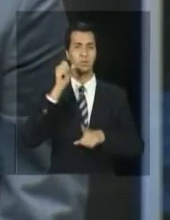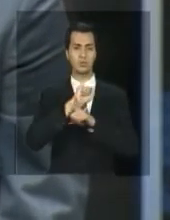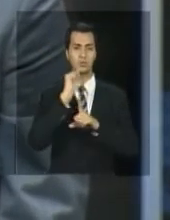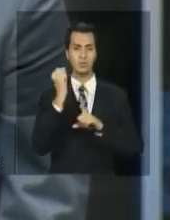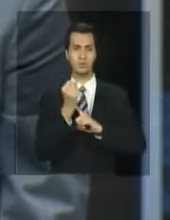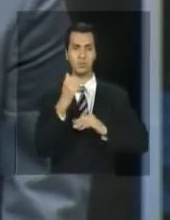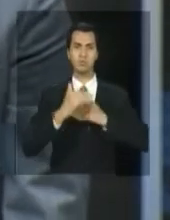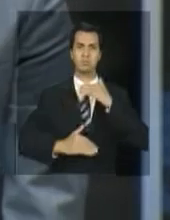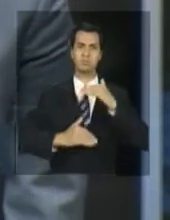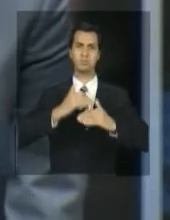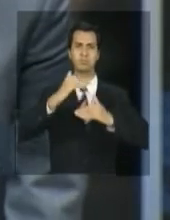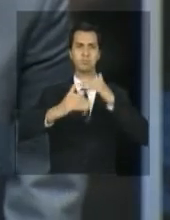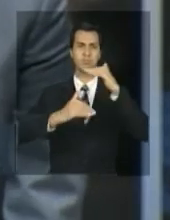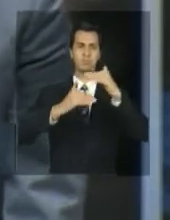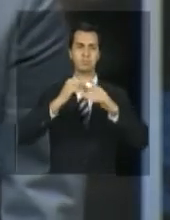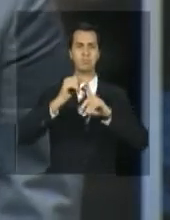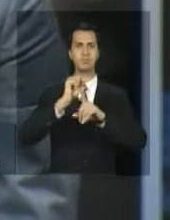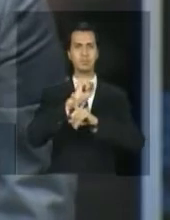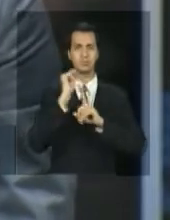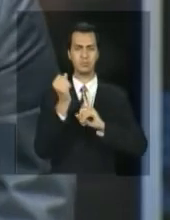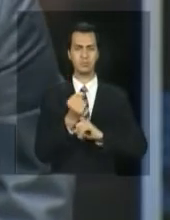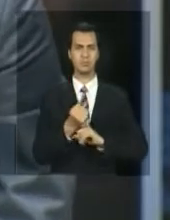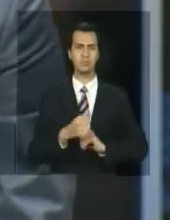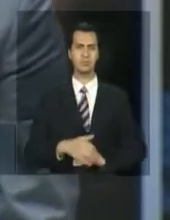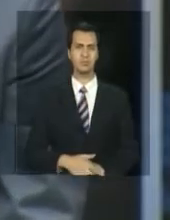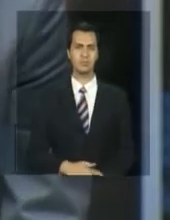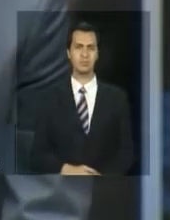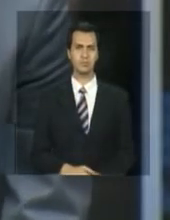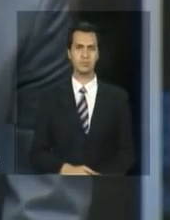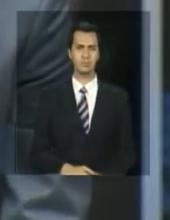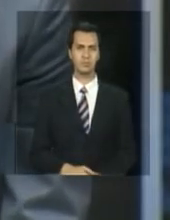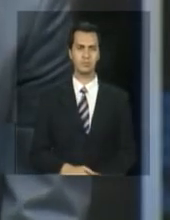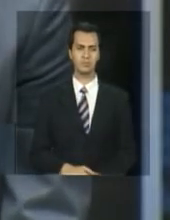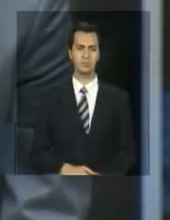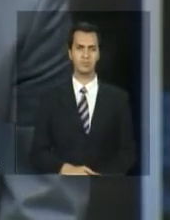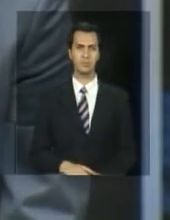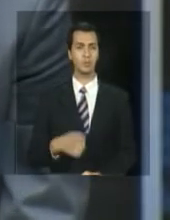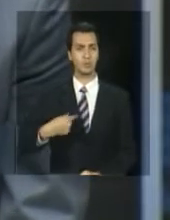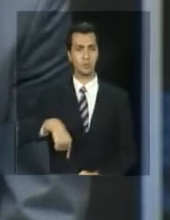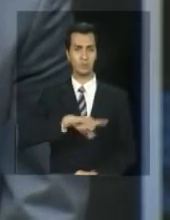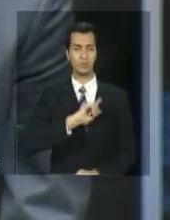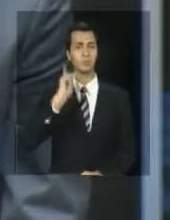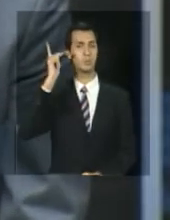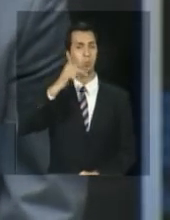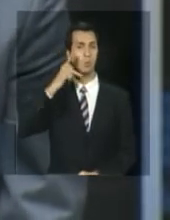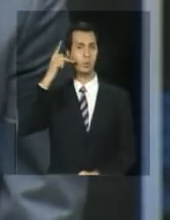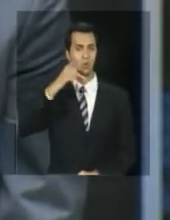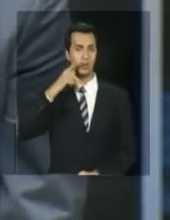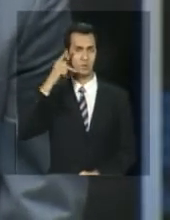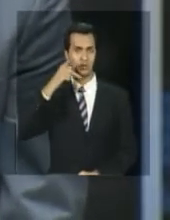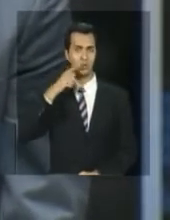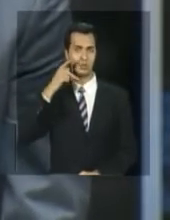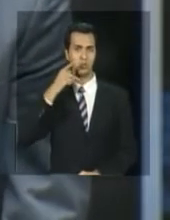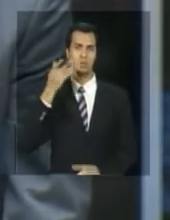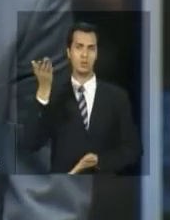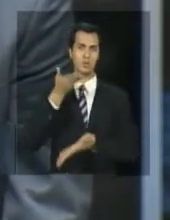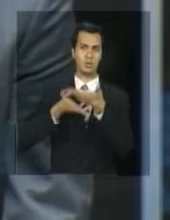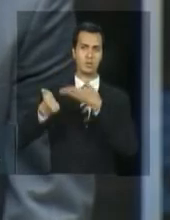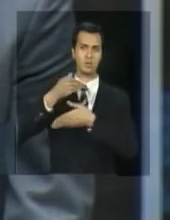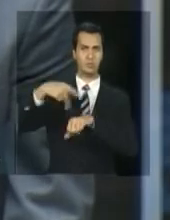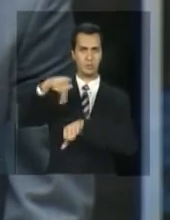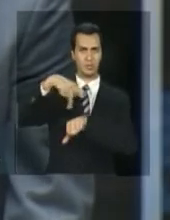e social aos brasileiros e brasileiras. Nossa política externa é um